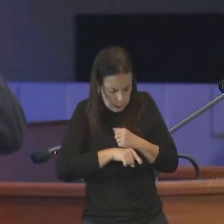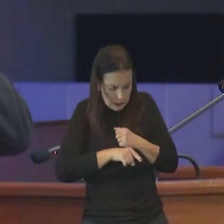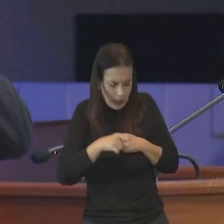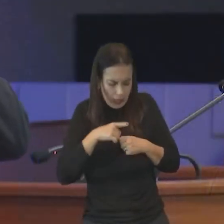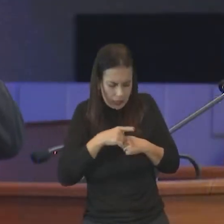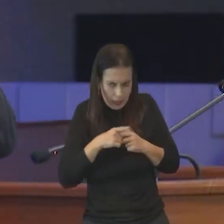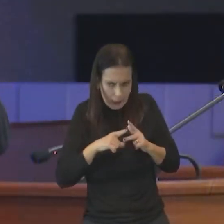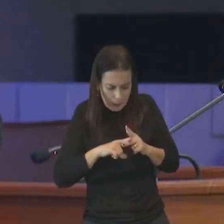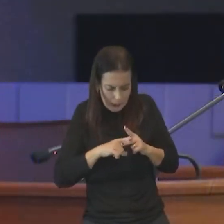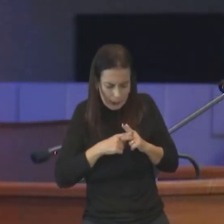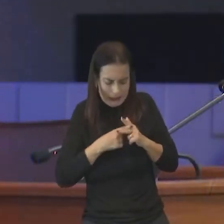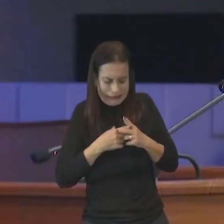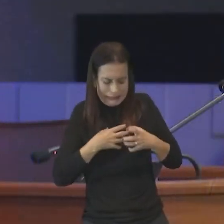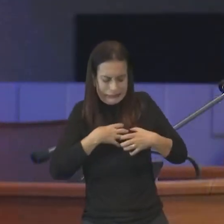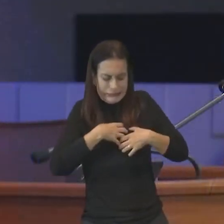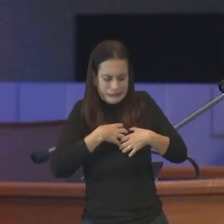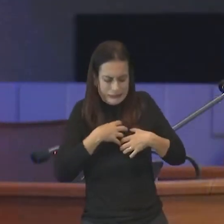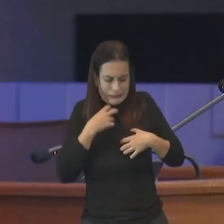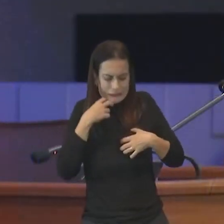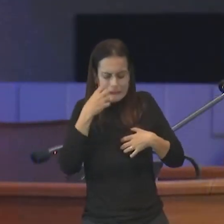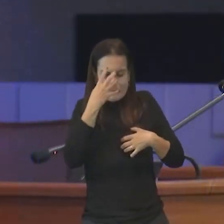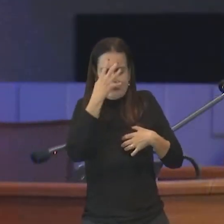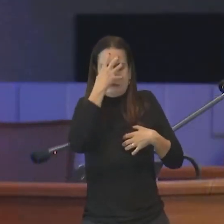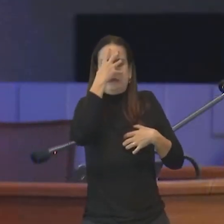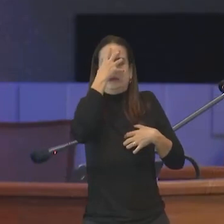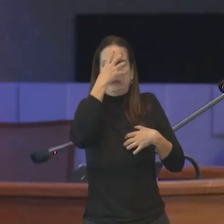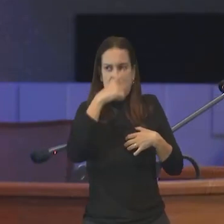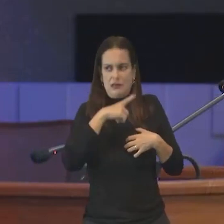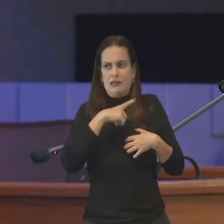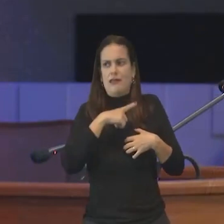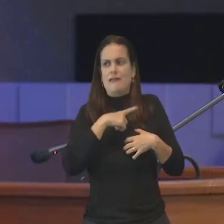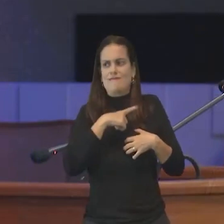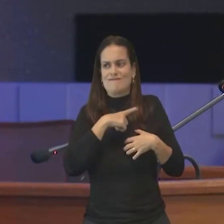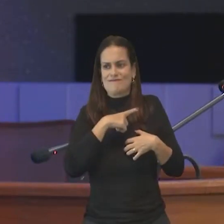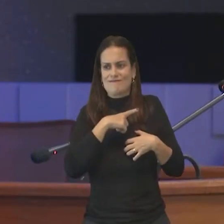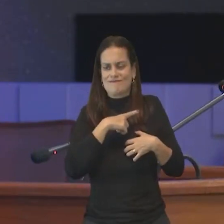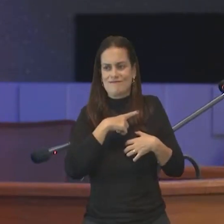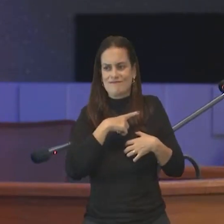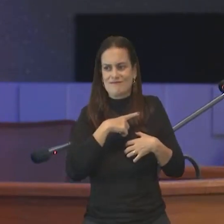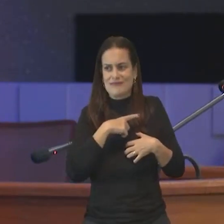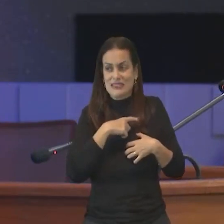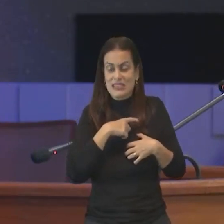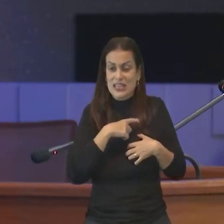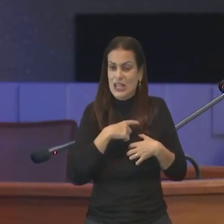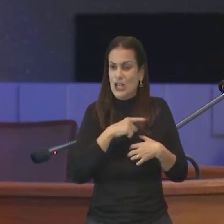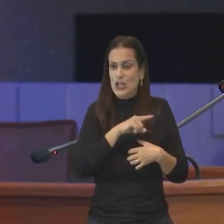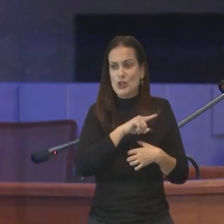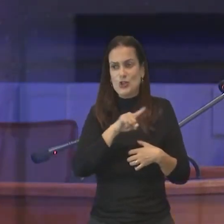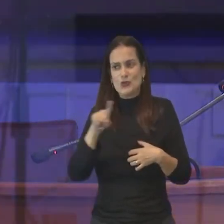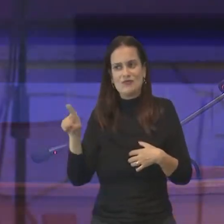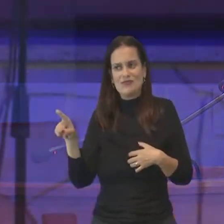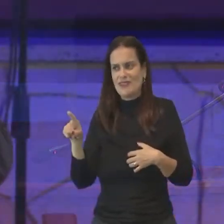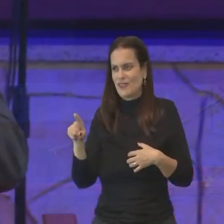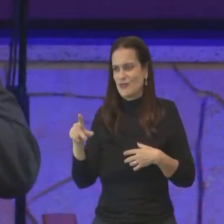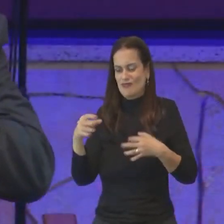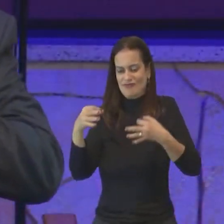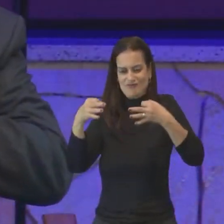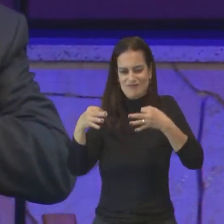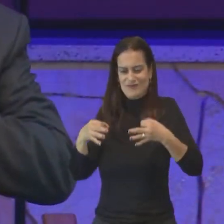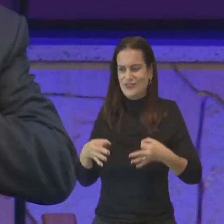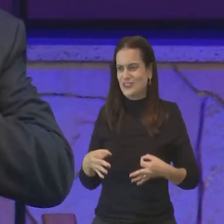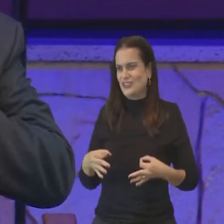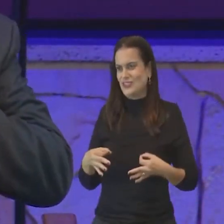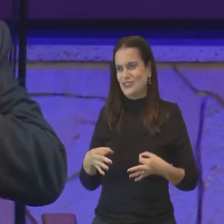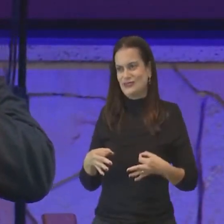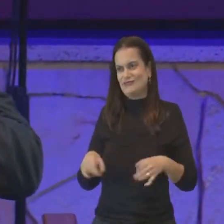que nos envergonham e que, se talvez fôssemos dignos de sermos também